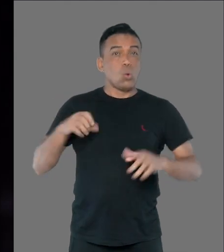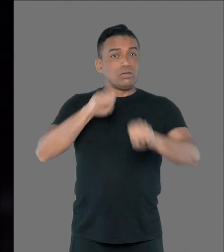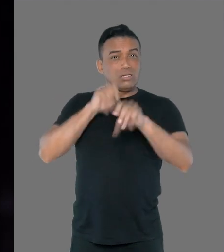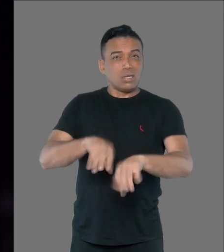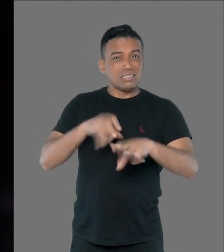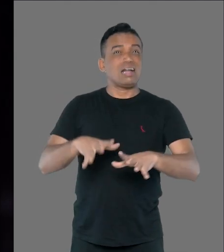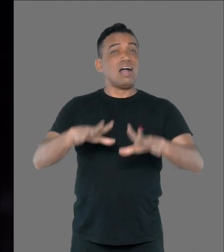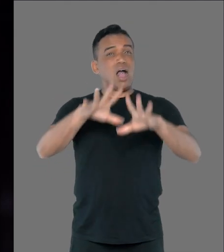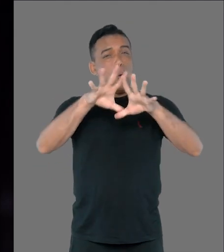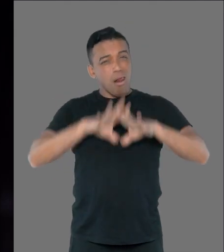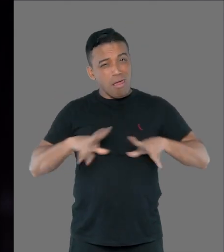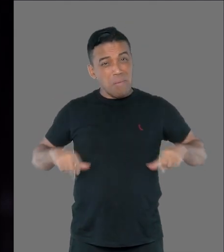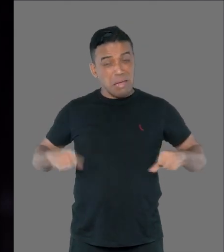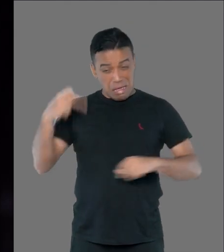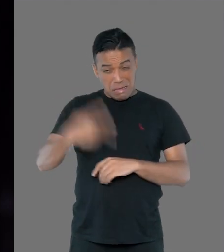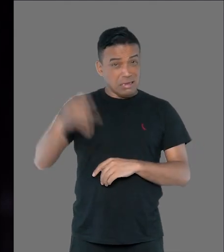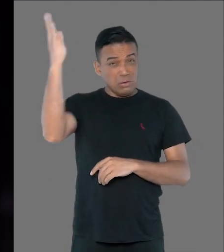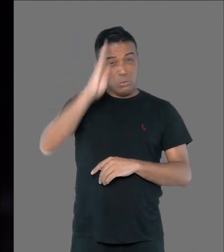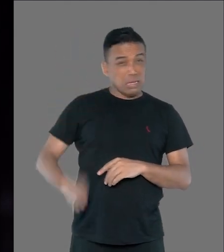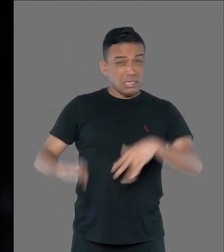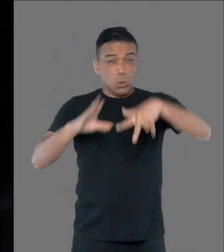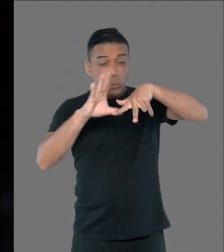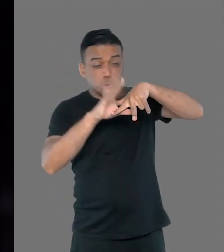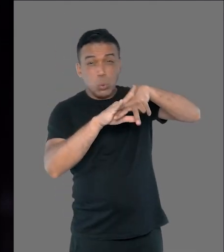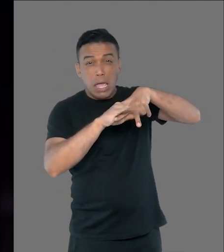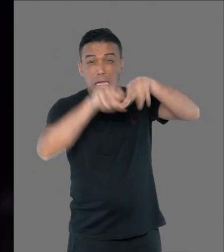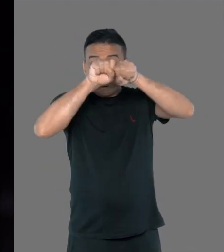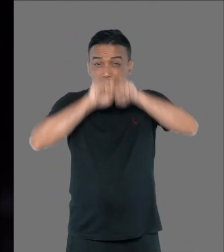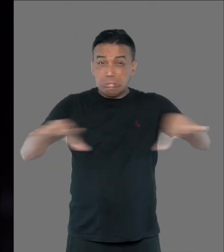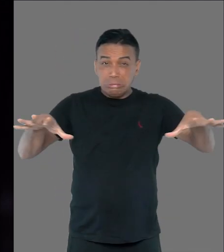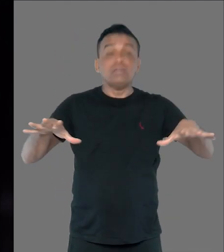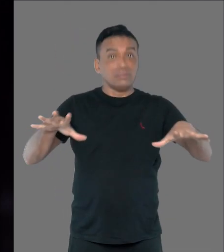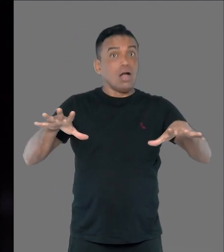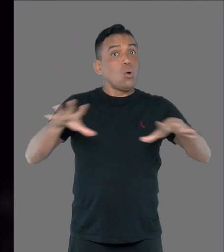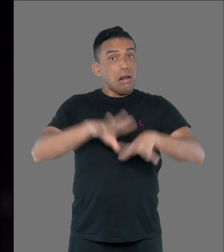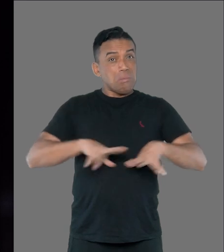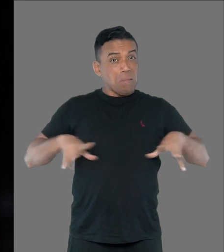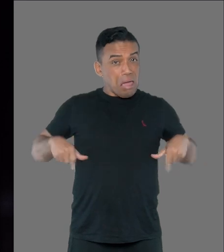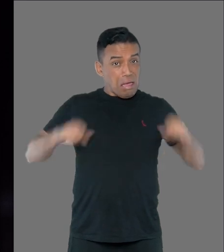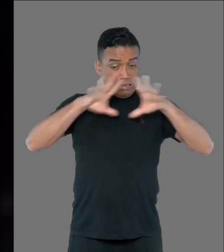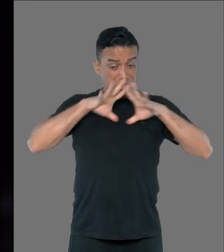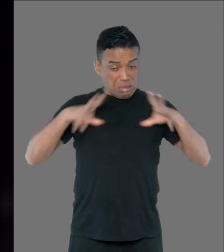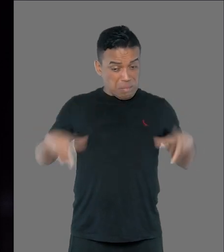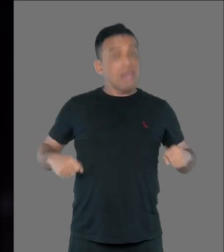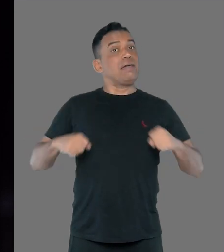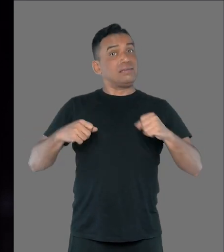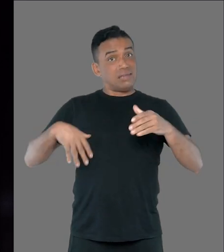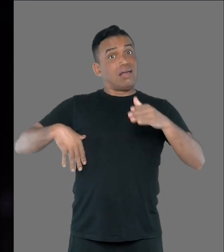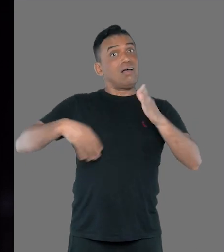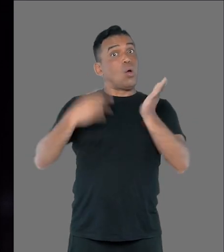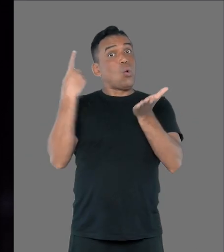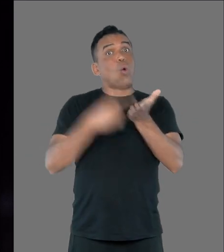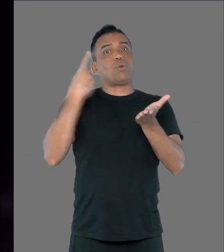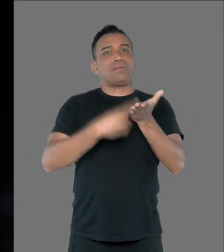no Brasil era tão grave com as epidemias que até a higiene entrou ali na lista, na agenda dos republicanos.